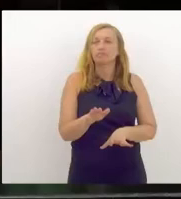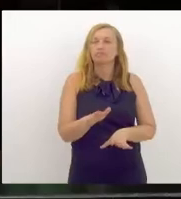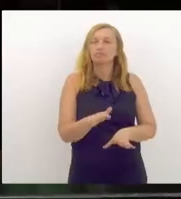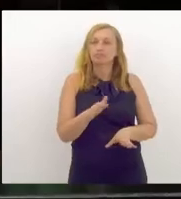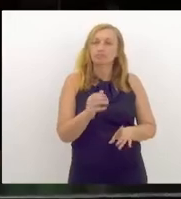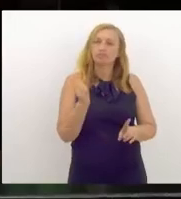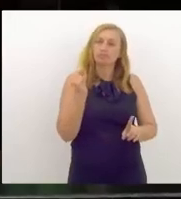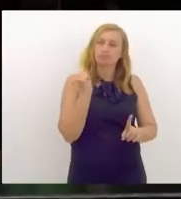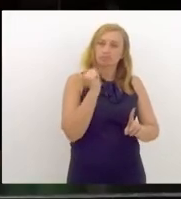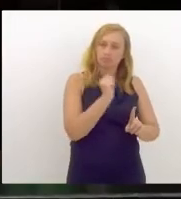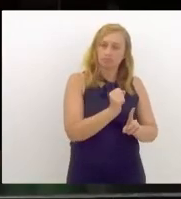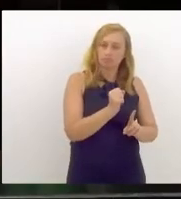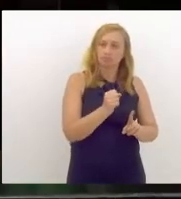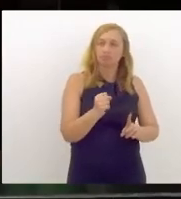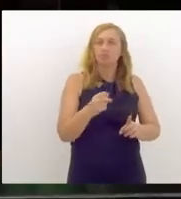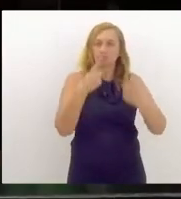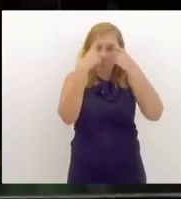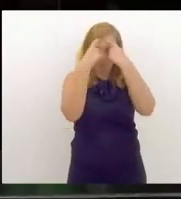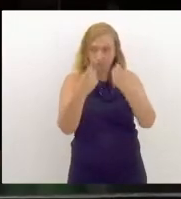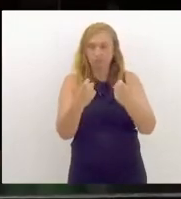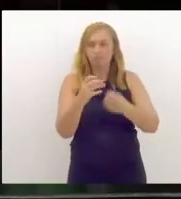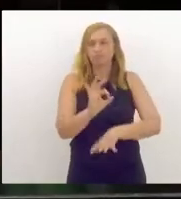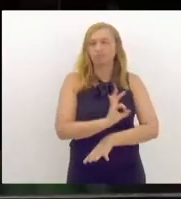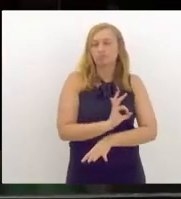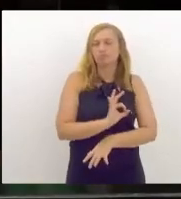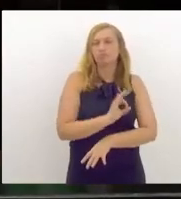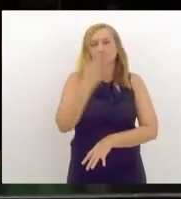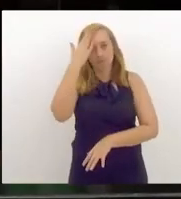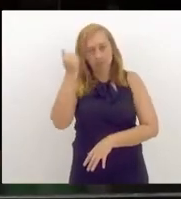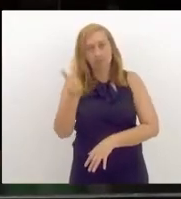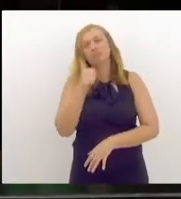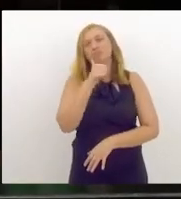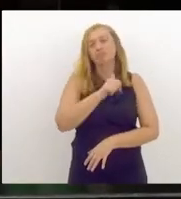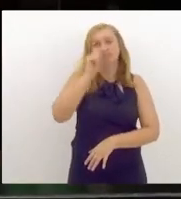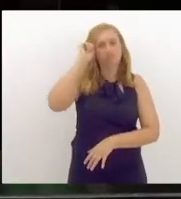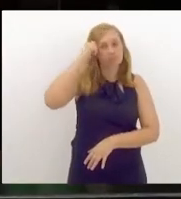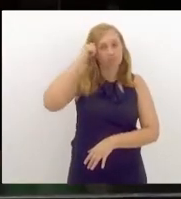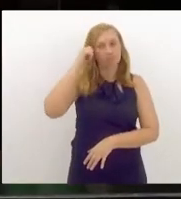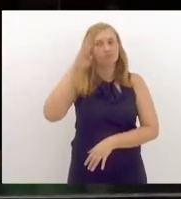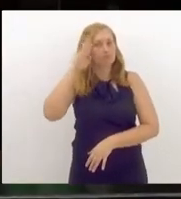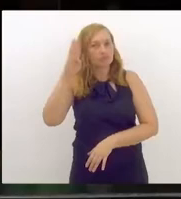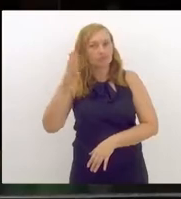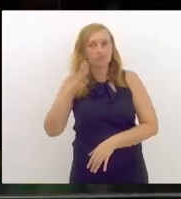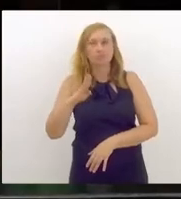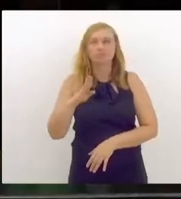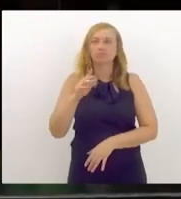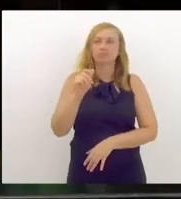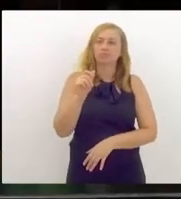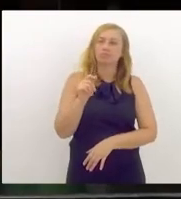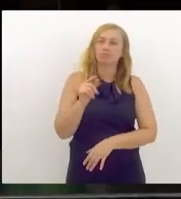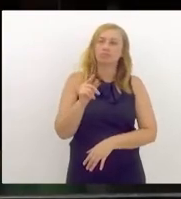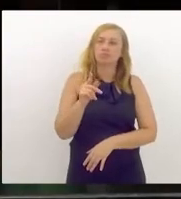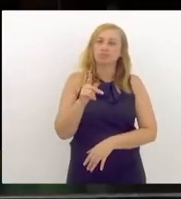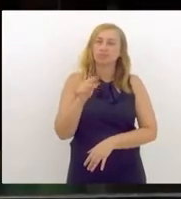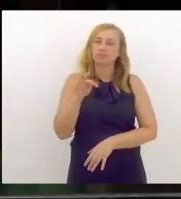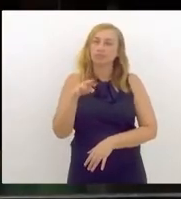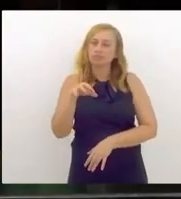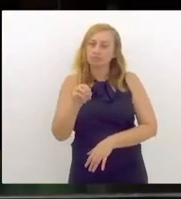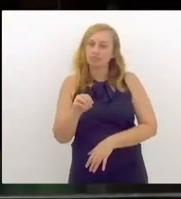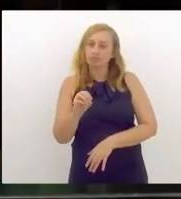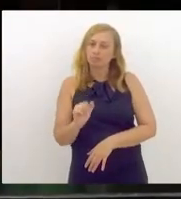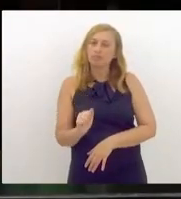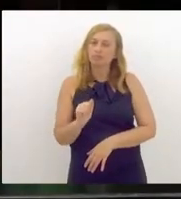mortas vítimas da violência policial e a gente sabe que são as mulheres negras principalmente sapatonas que não performam a feminilidade